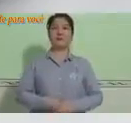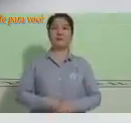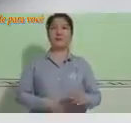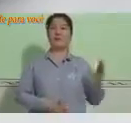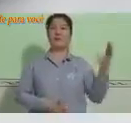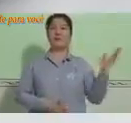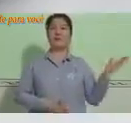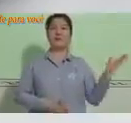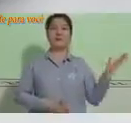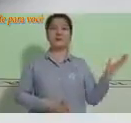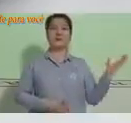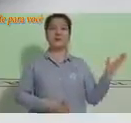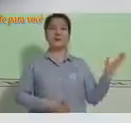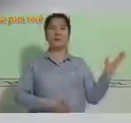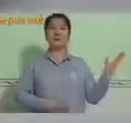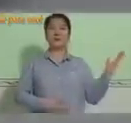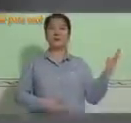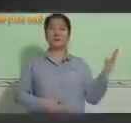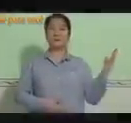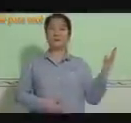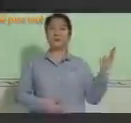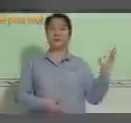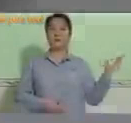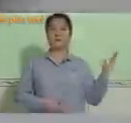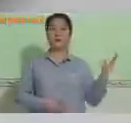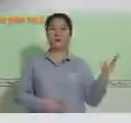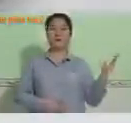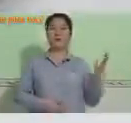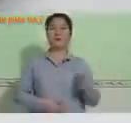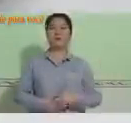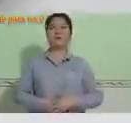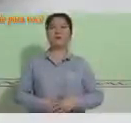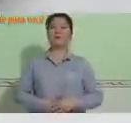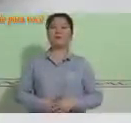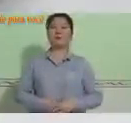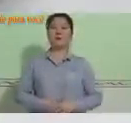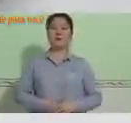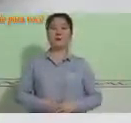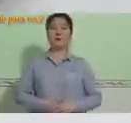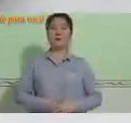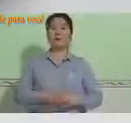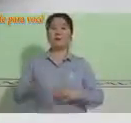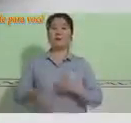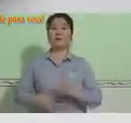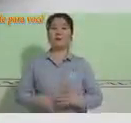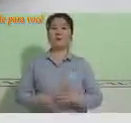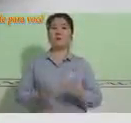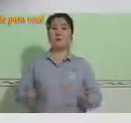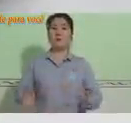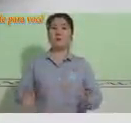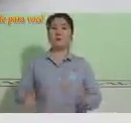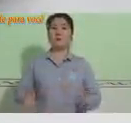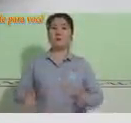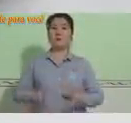a mrm l de teor e sdr é trr maio rs seobe